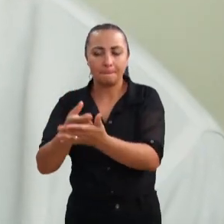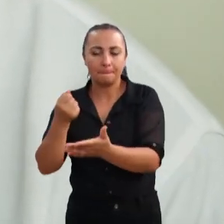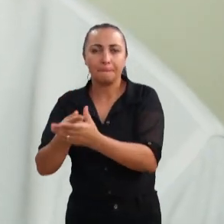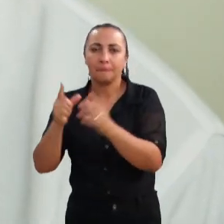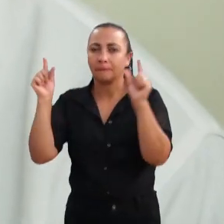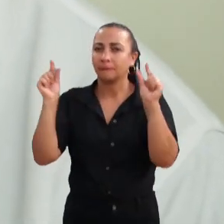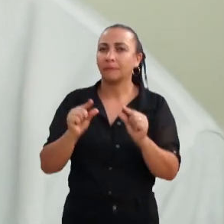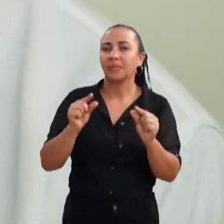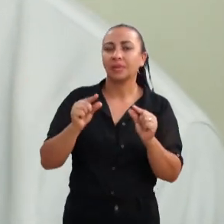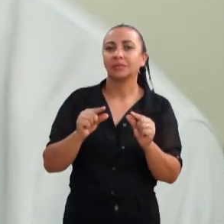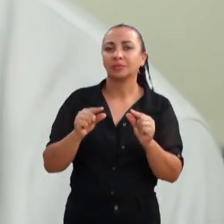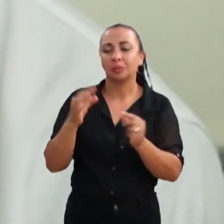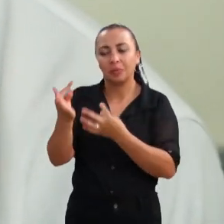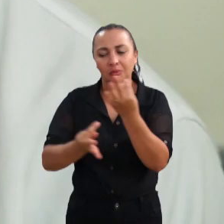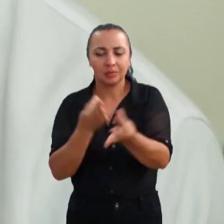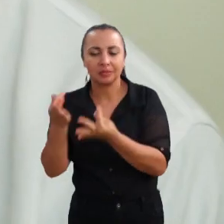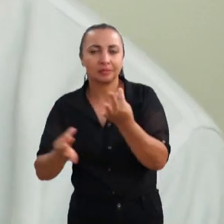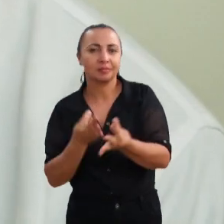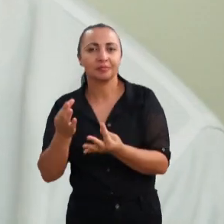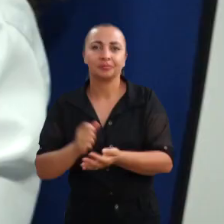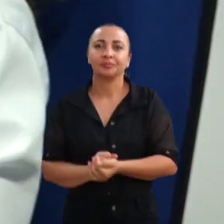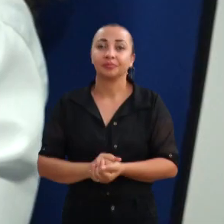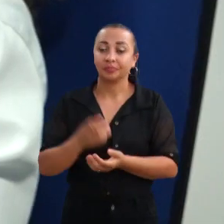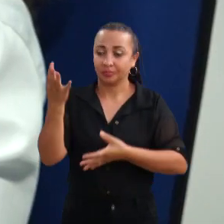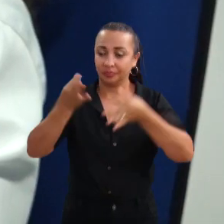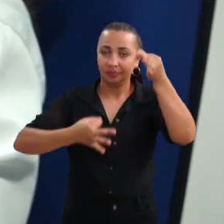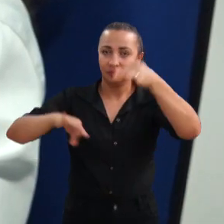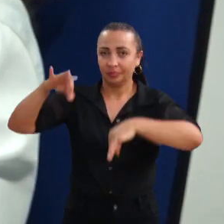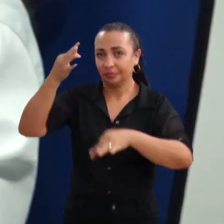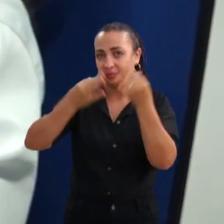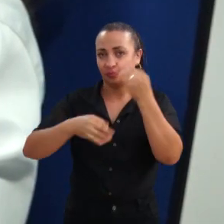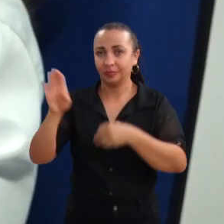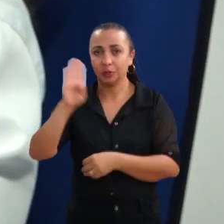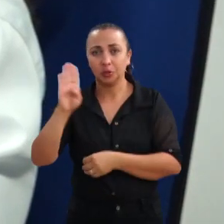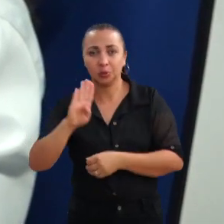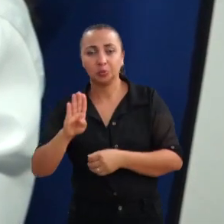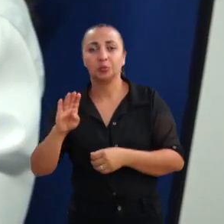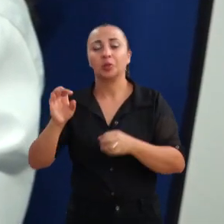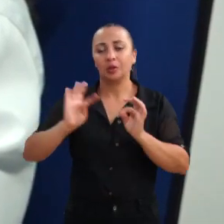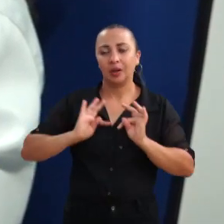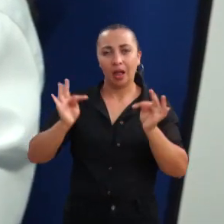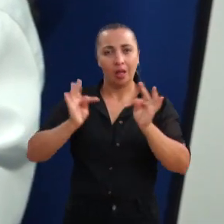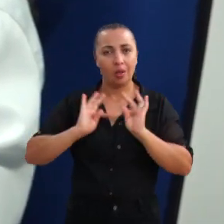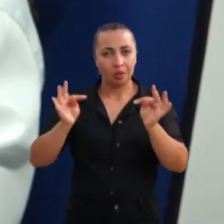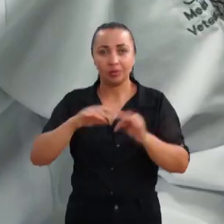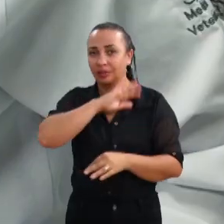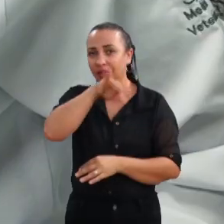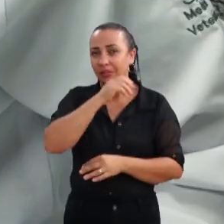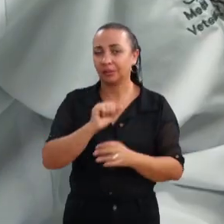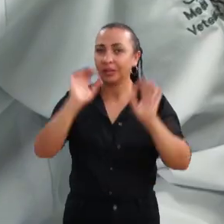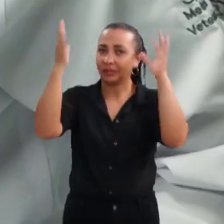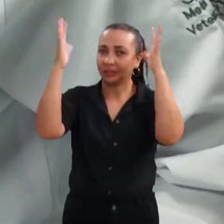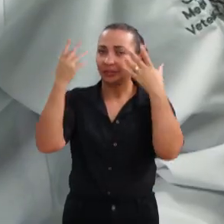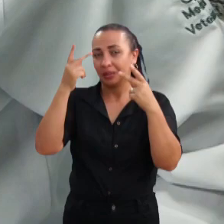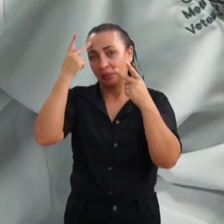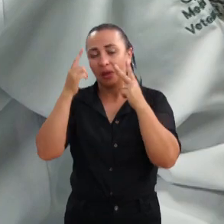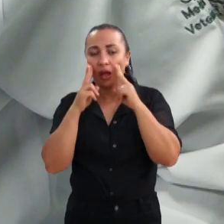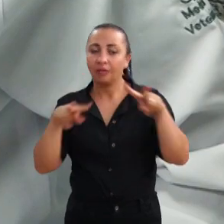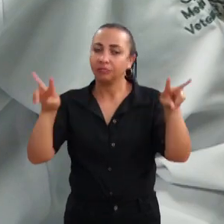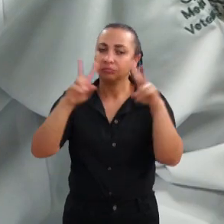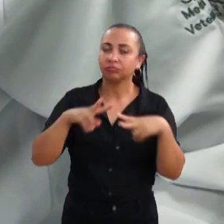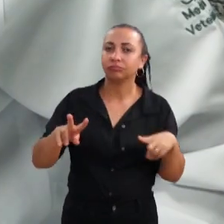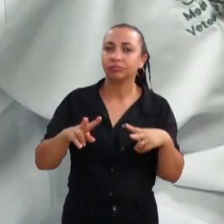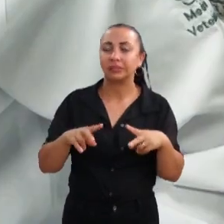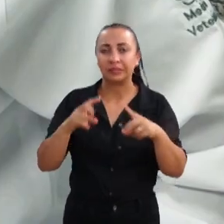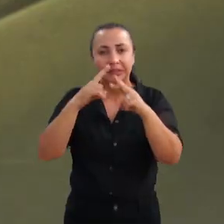vez menos pelos seus tratamentos. Já no laboratório de biotecnologia animal, as análises são para